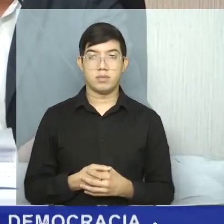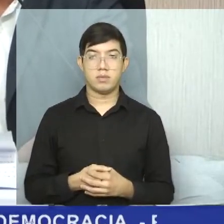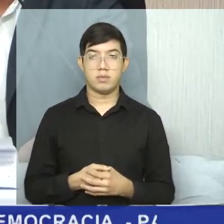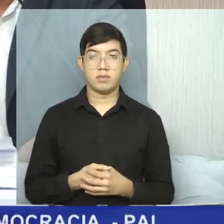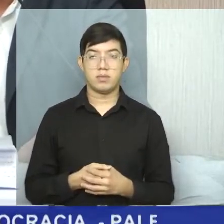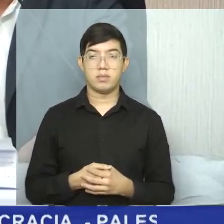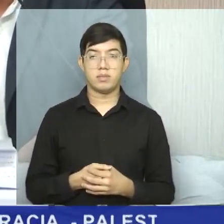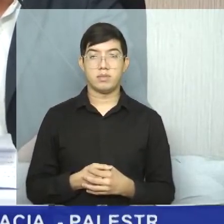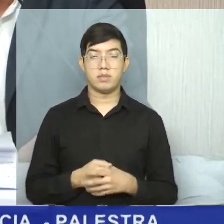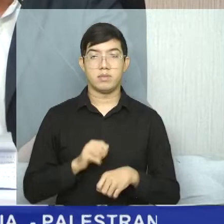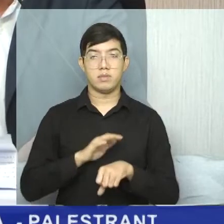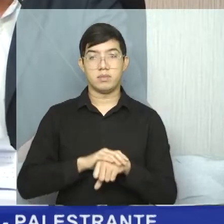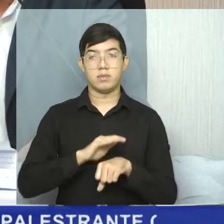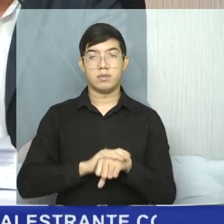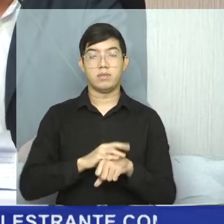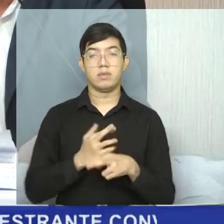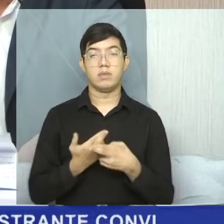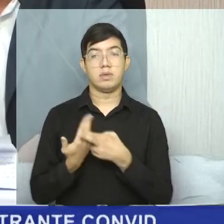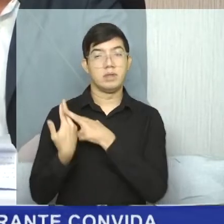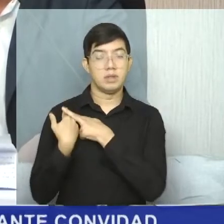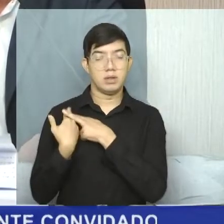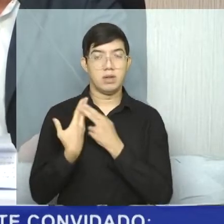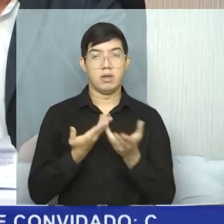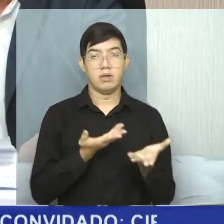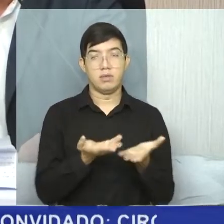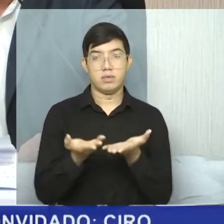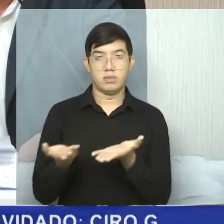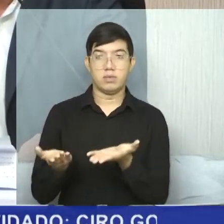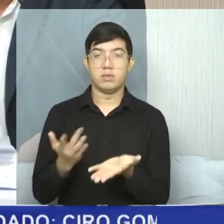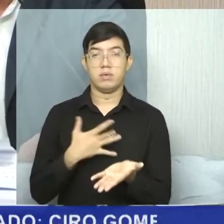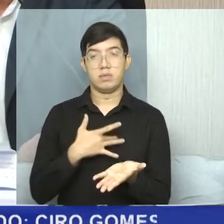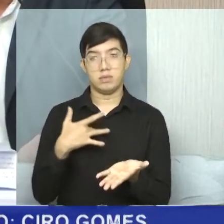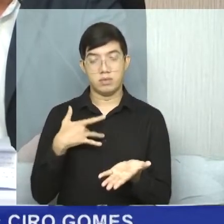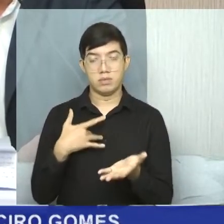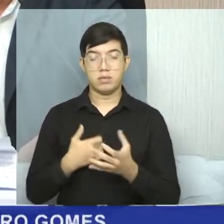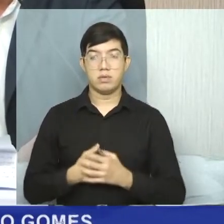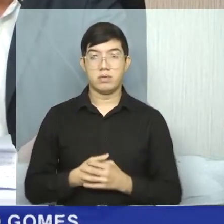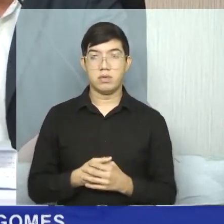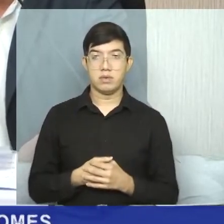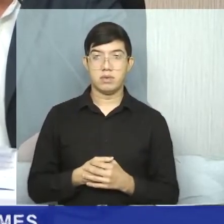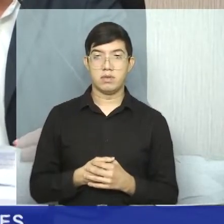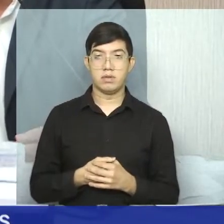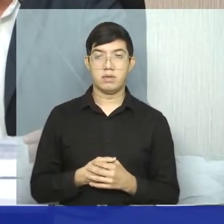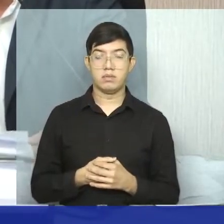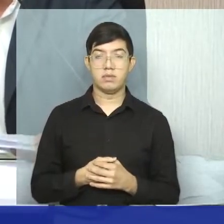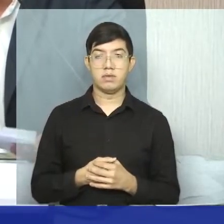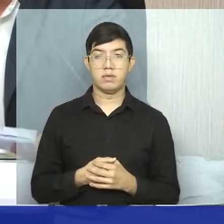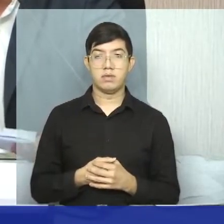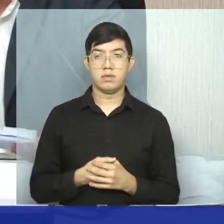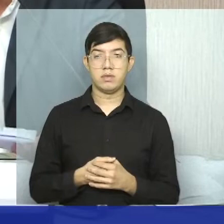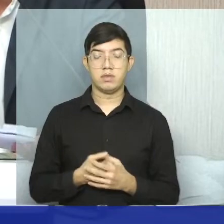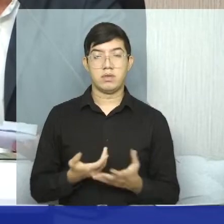direto pelas ações de saúde, está se tornando inviável o compromisso